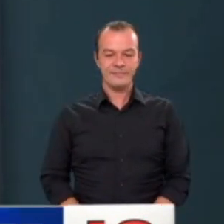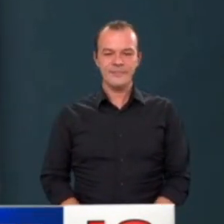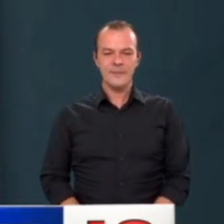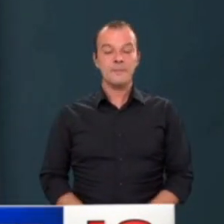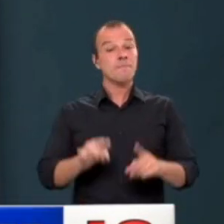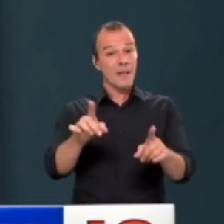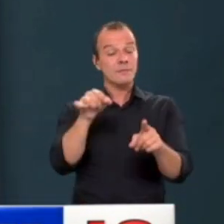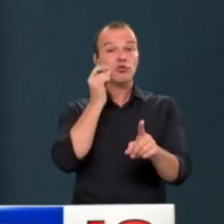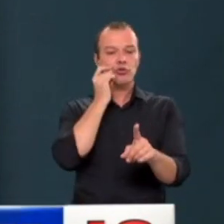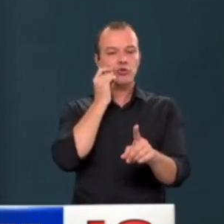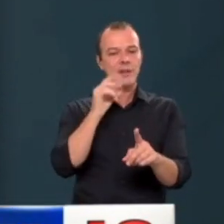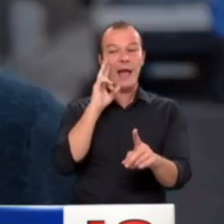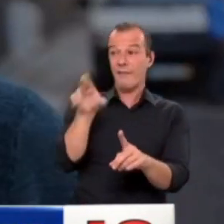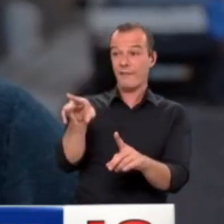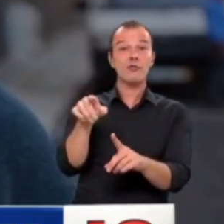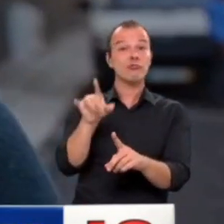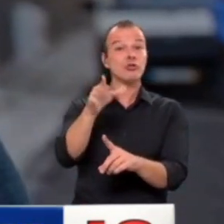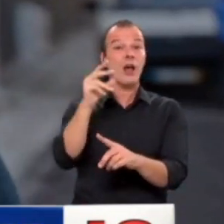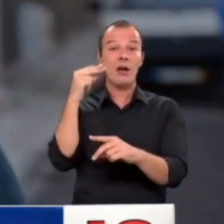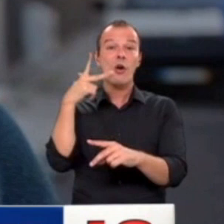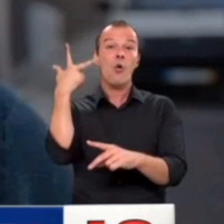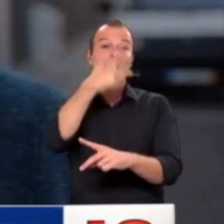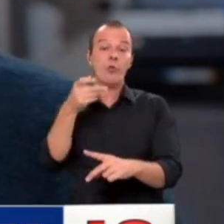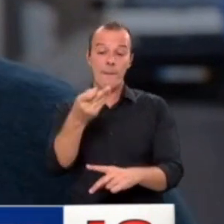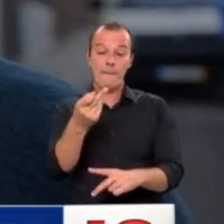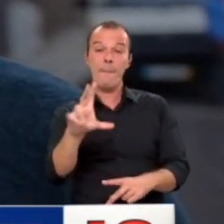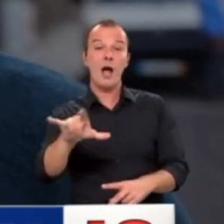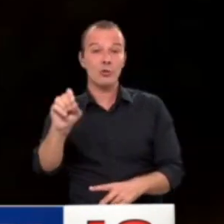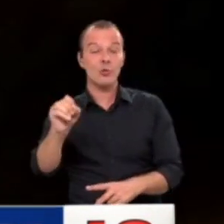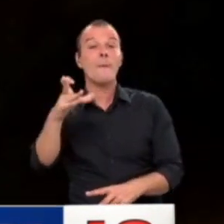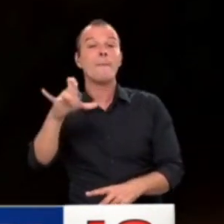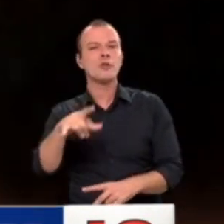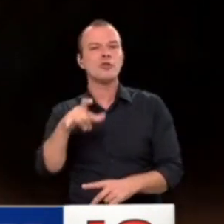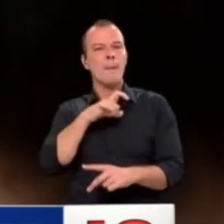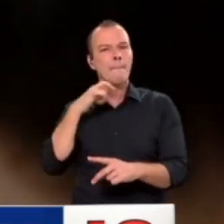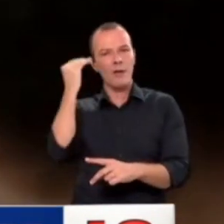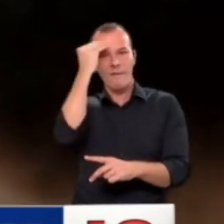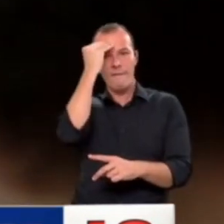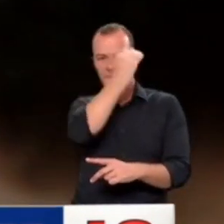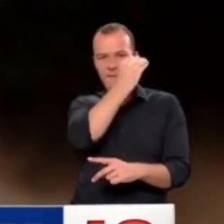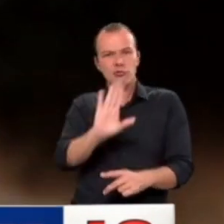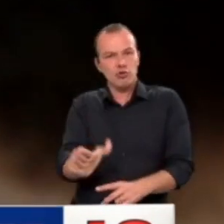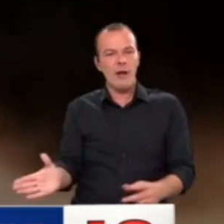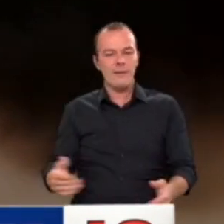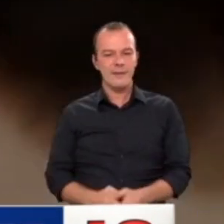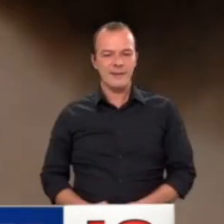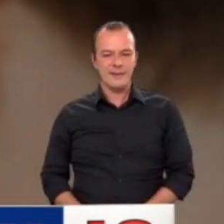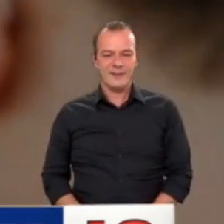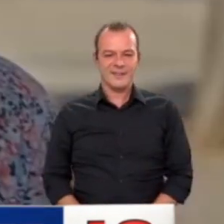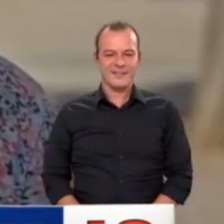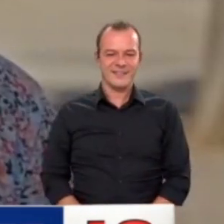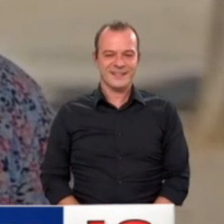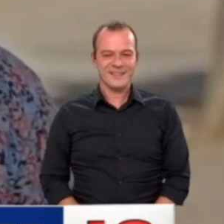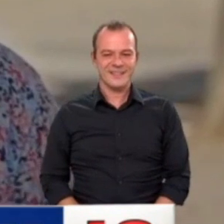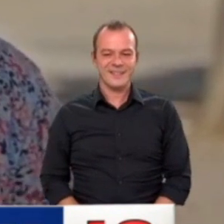já tinham visto o Paulo Pires como padre aqui em Estremoz, portanto a fasquia está alta. Caio Vada. É um belo padre, não é? Pois é, não é?